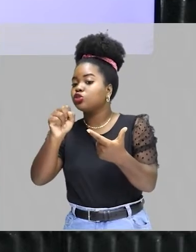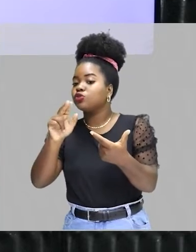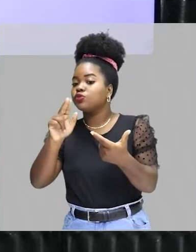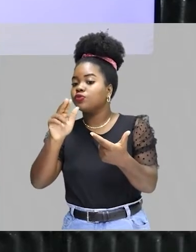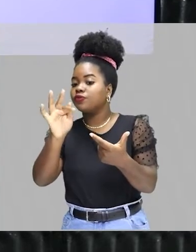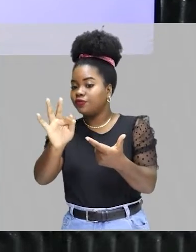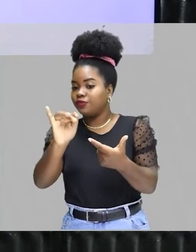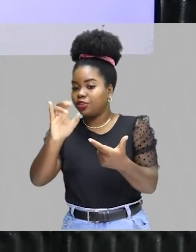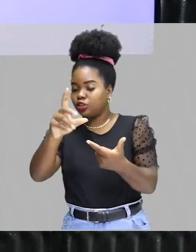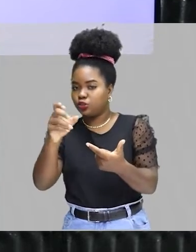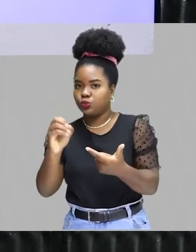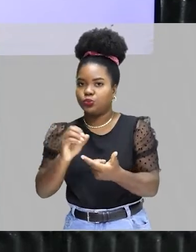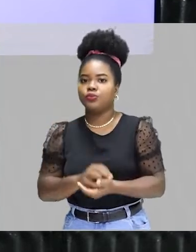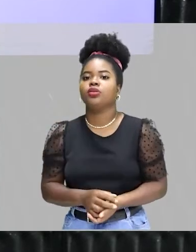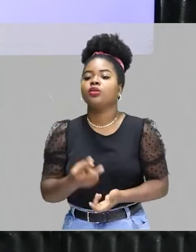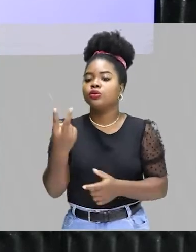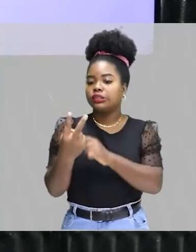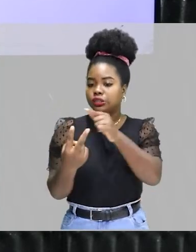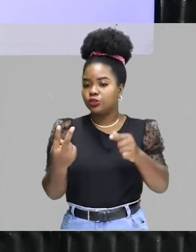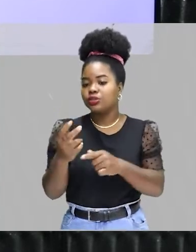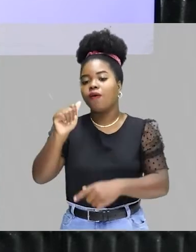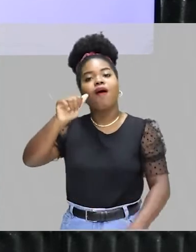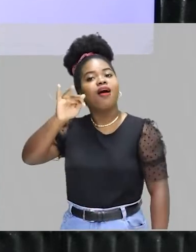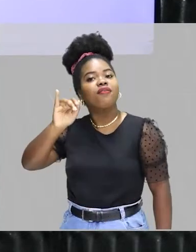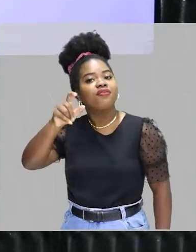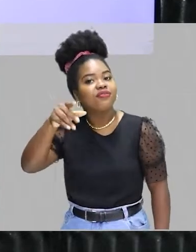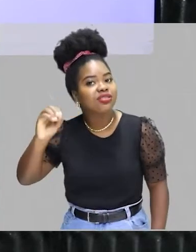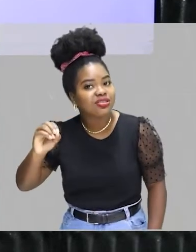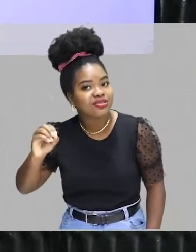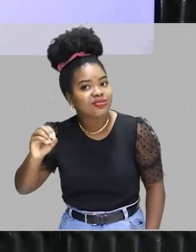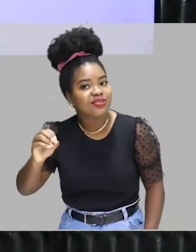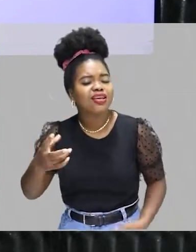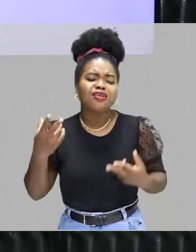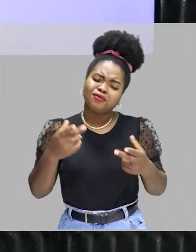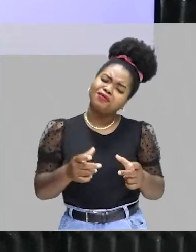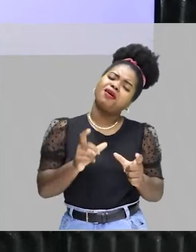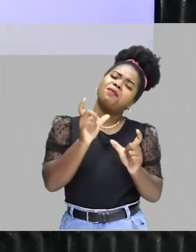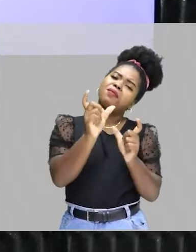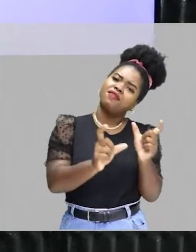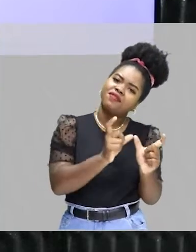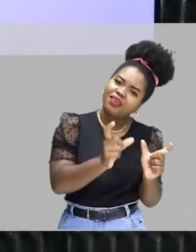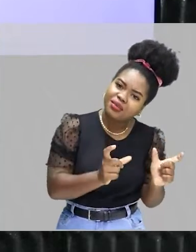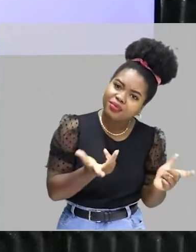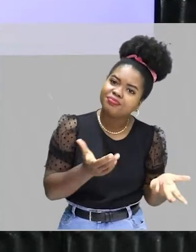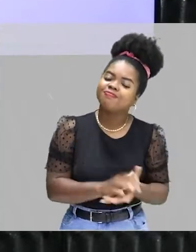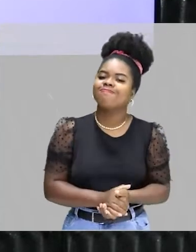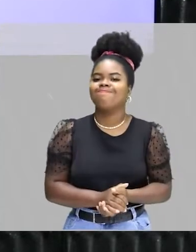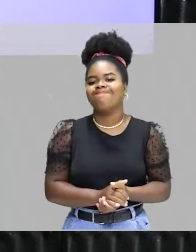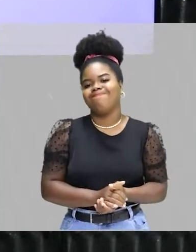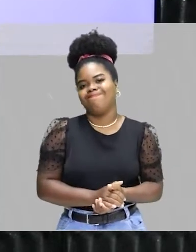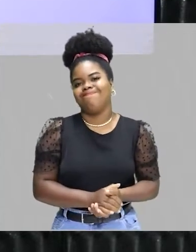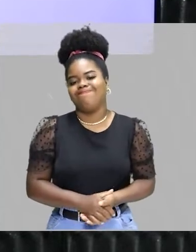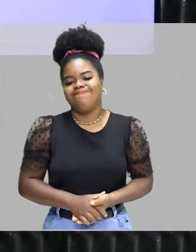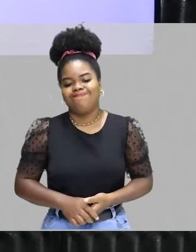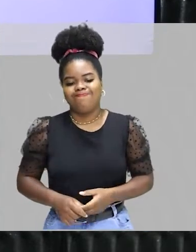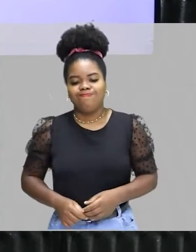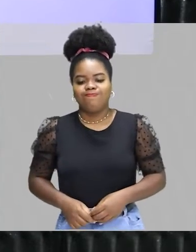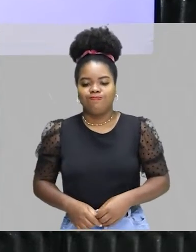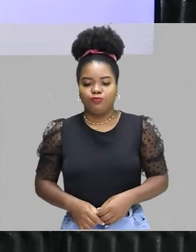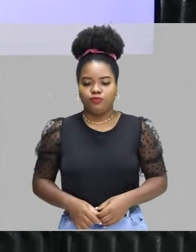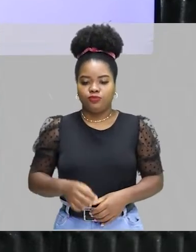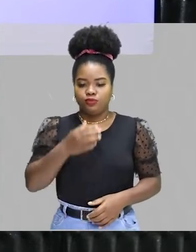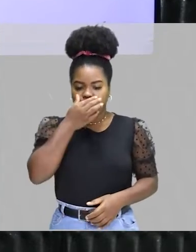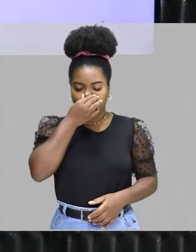sufixo são afixos. A mesma coisa que morfemas. A menor partícula de significação de uma